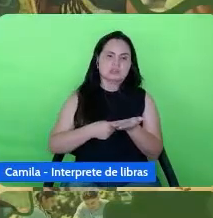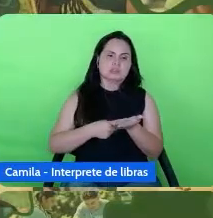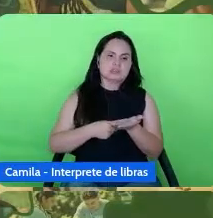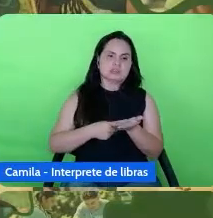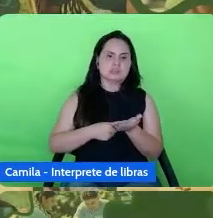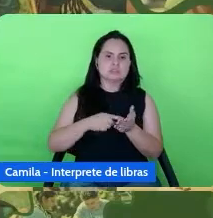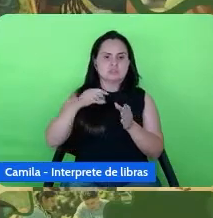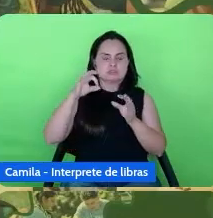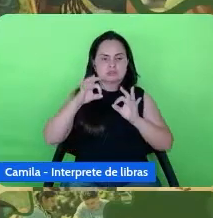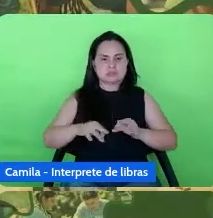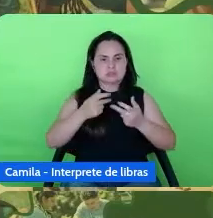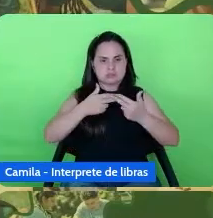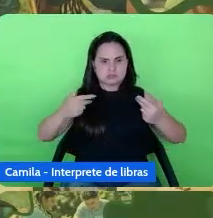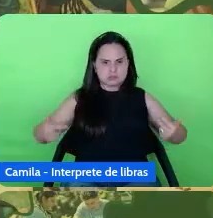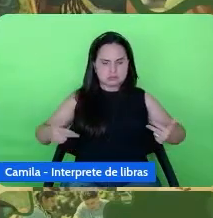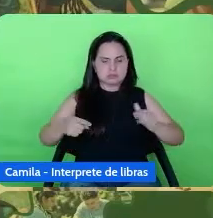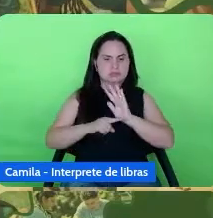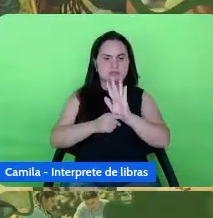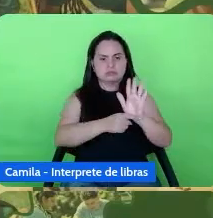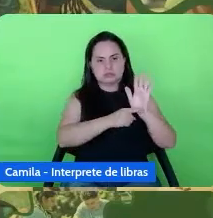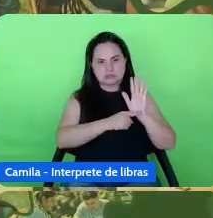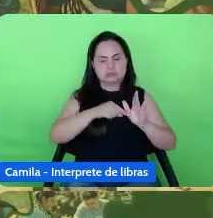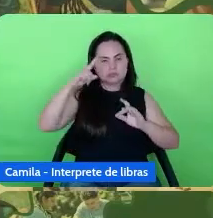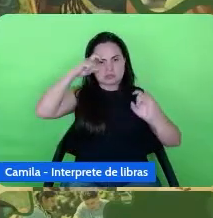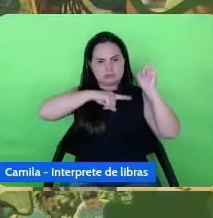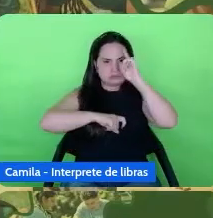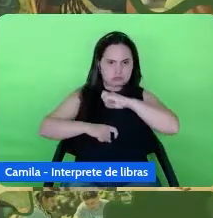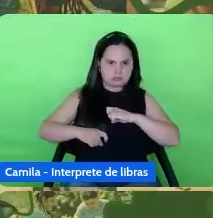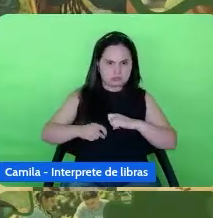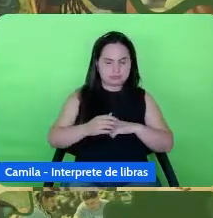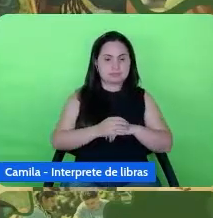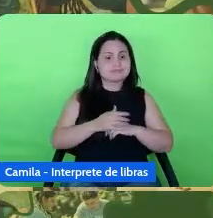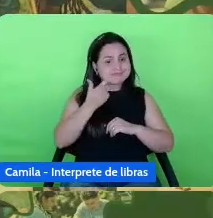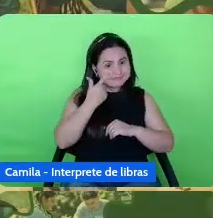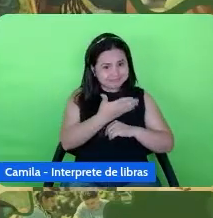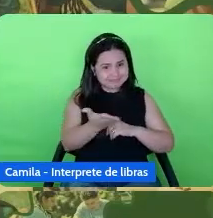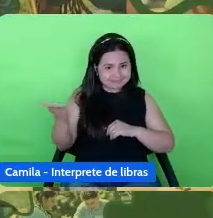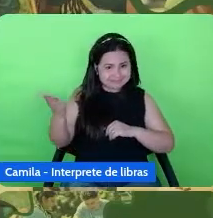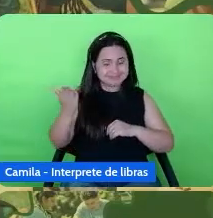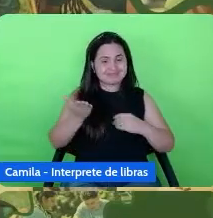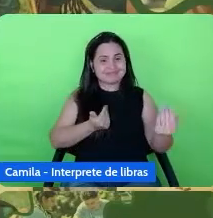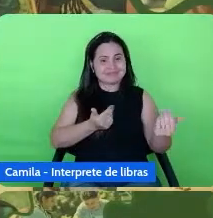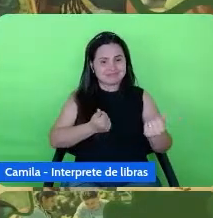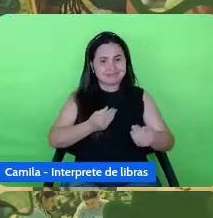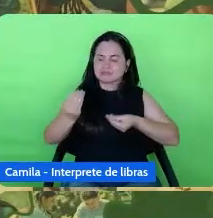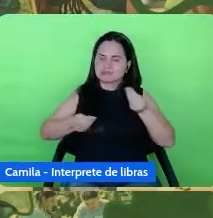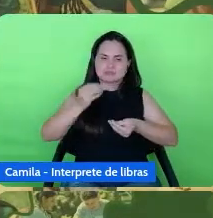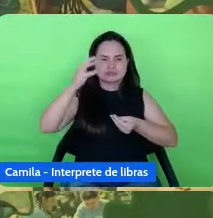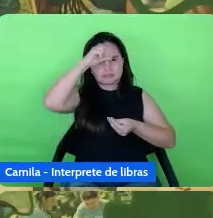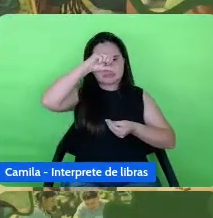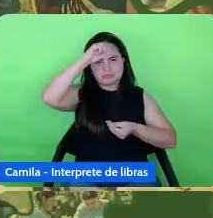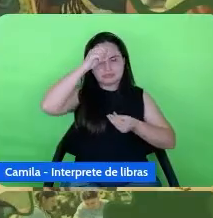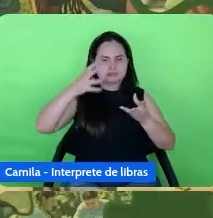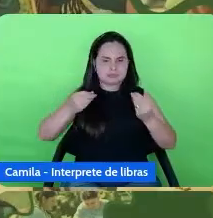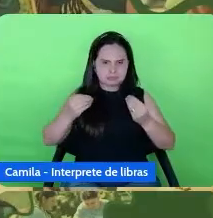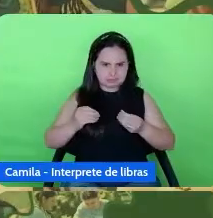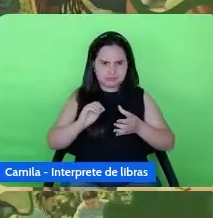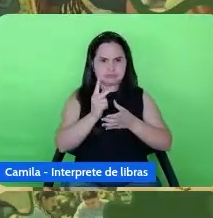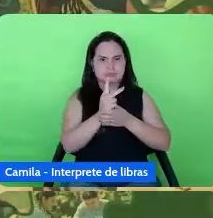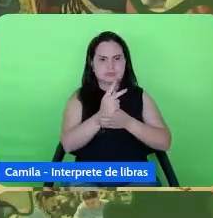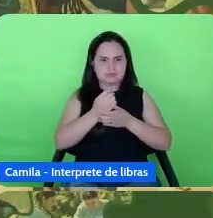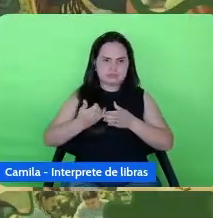coisas, atuando nos desafios da sociedade. Estão vendo, jovens, como a gente pode aprender muito com o hackathon,